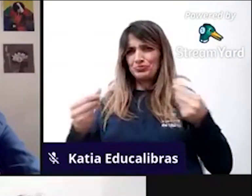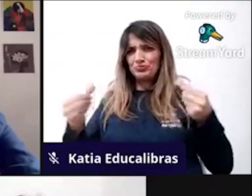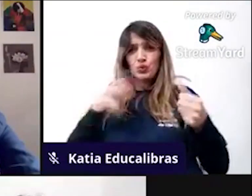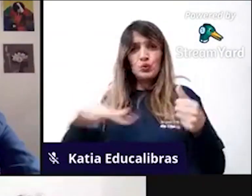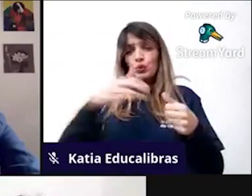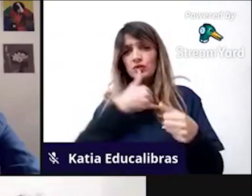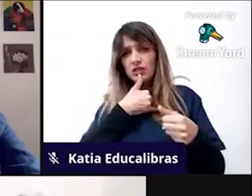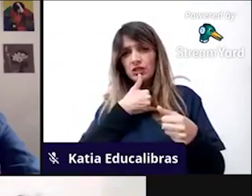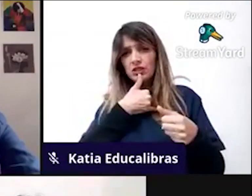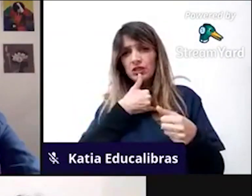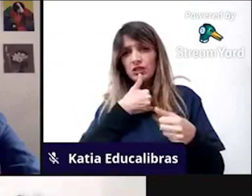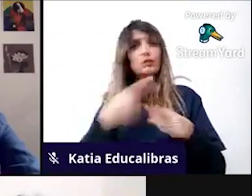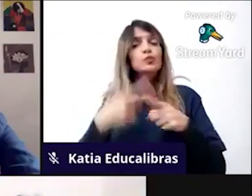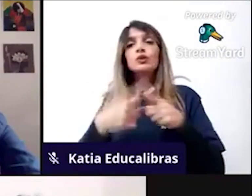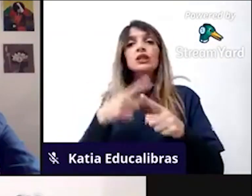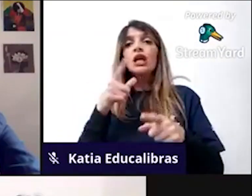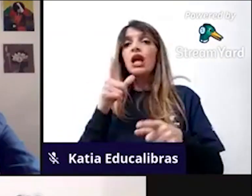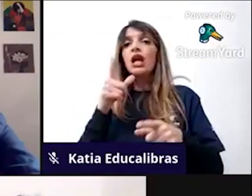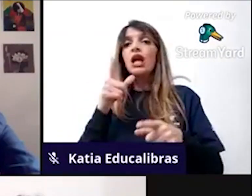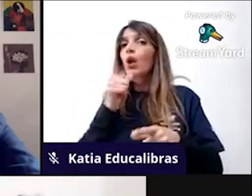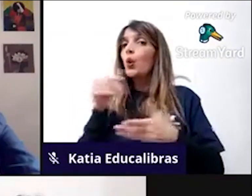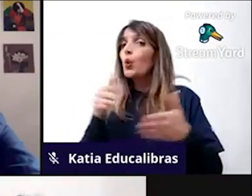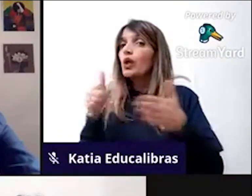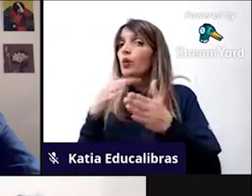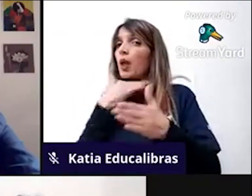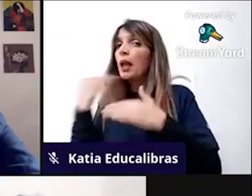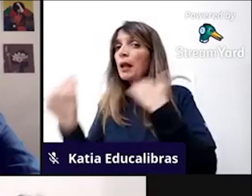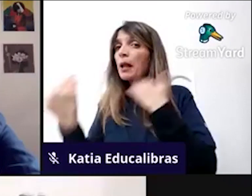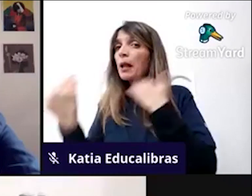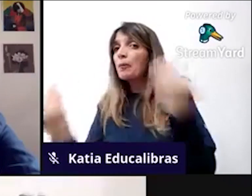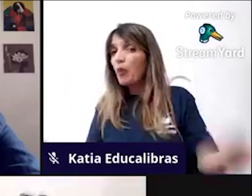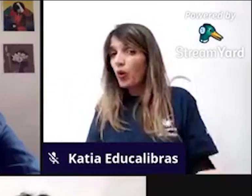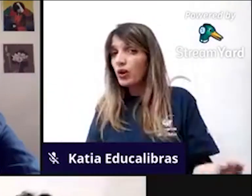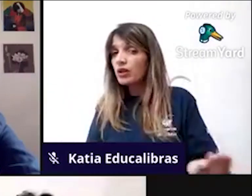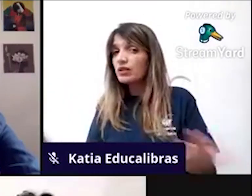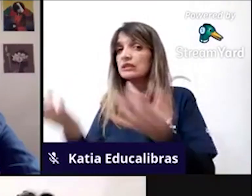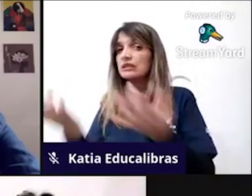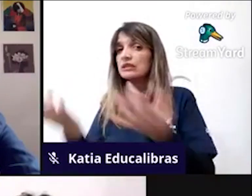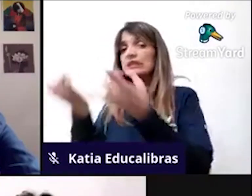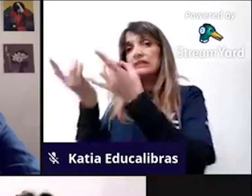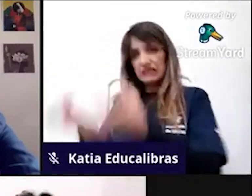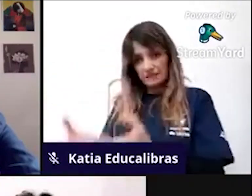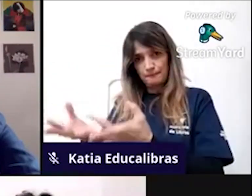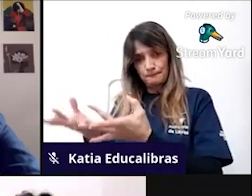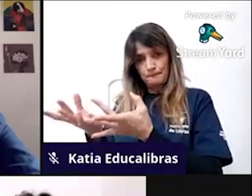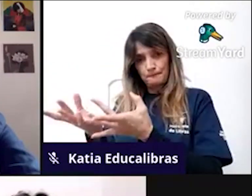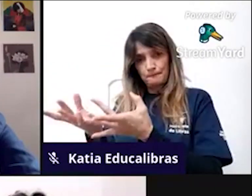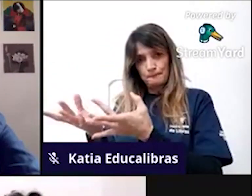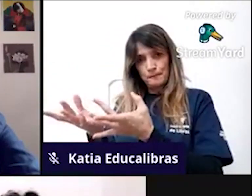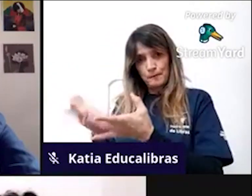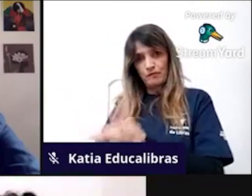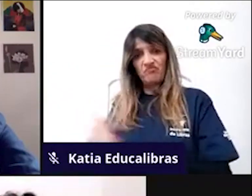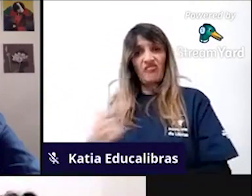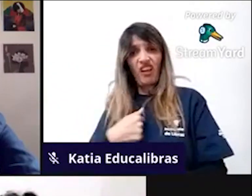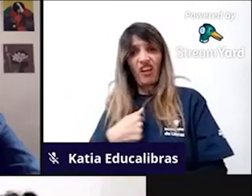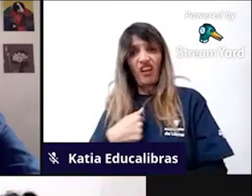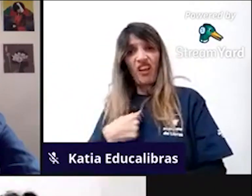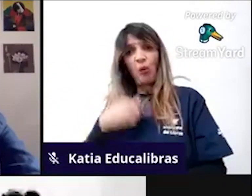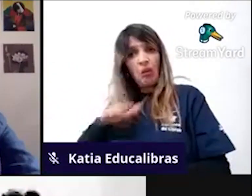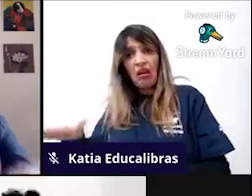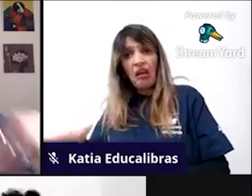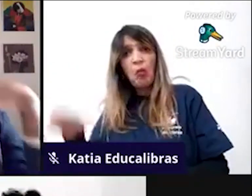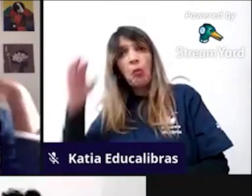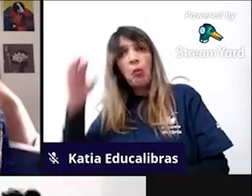apodrece desistiu. Confesso para vocês não entendia nada disso quando ele me falou, mas